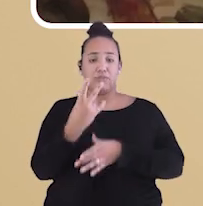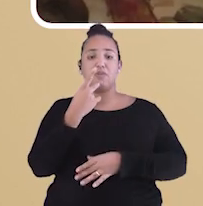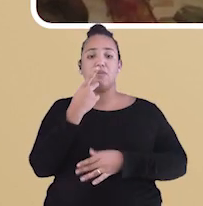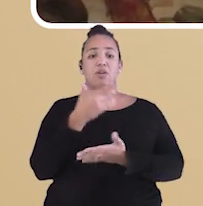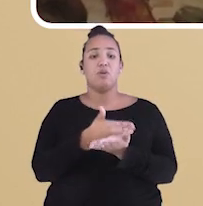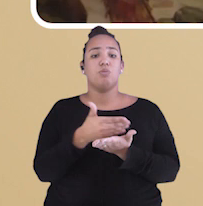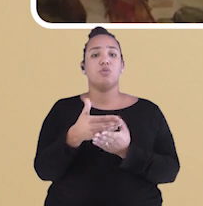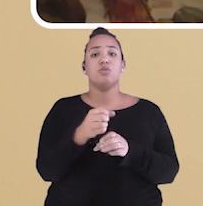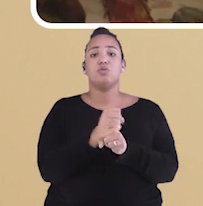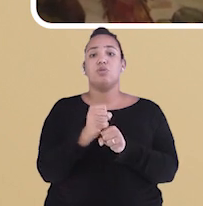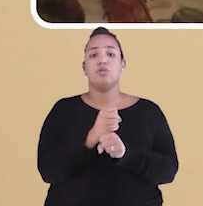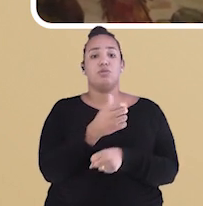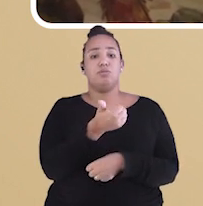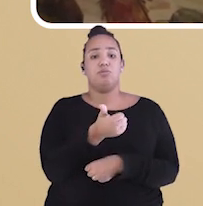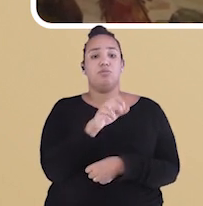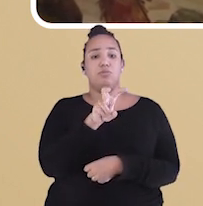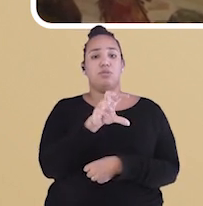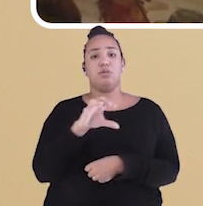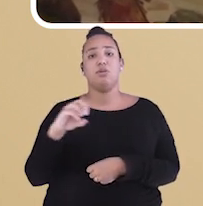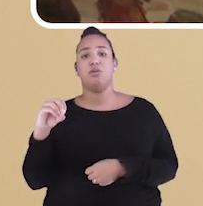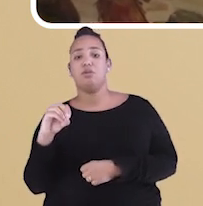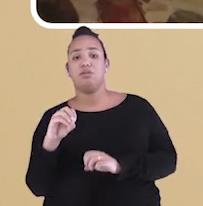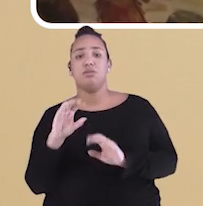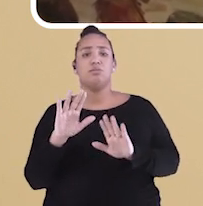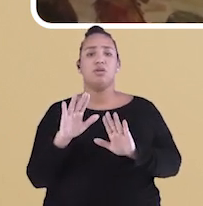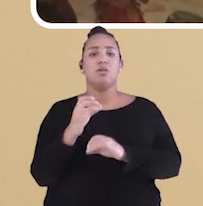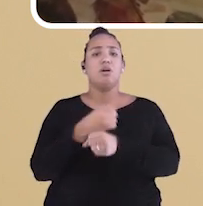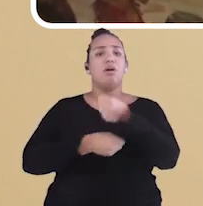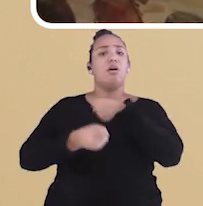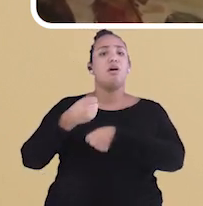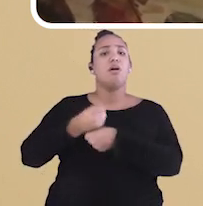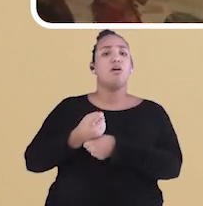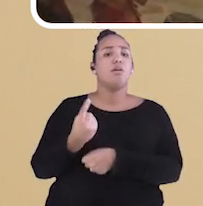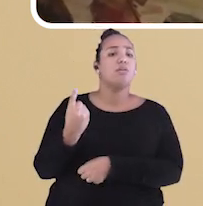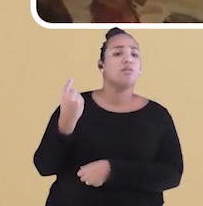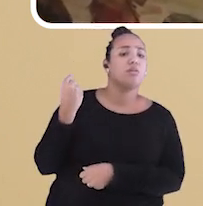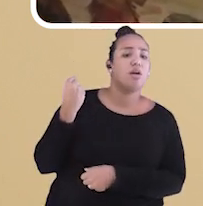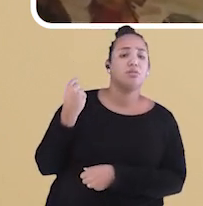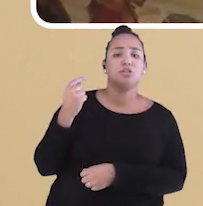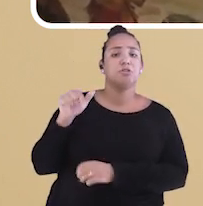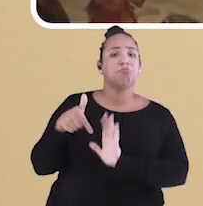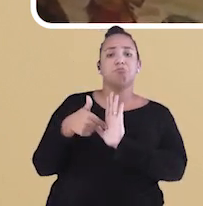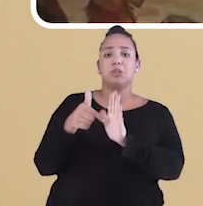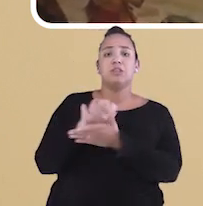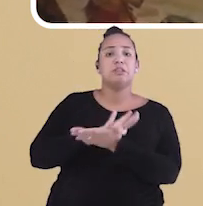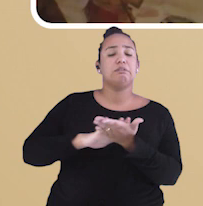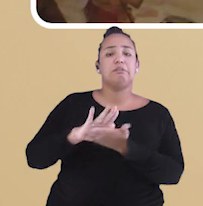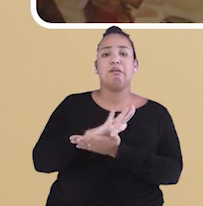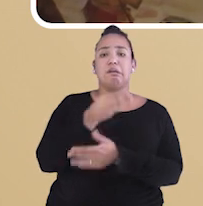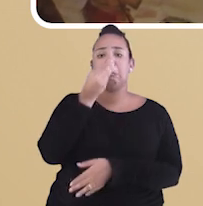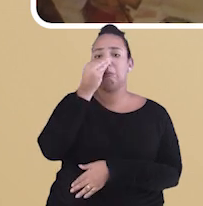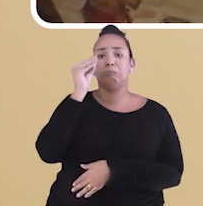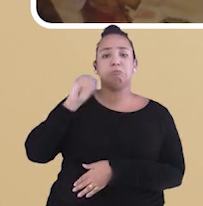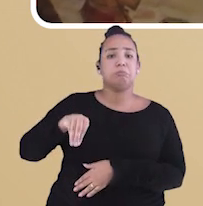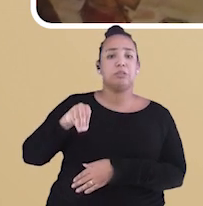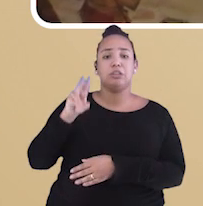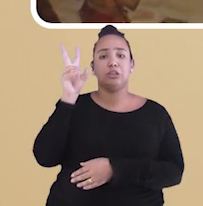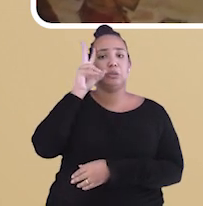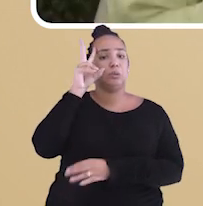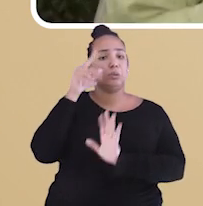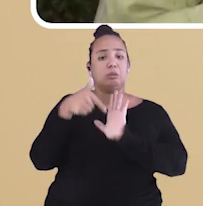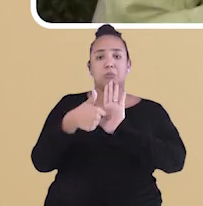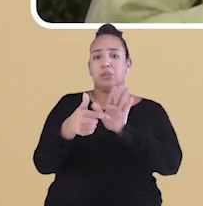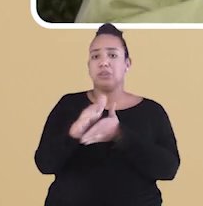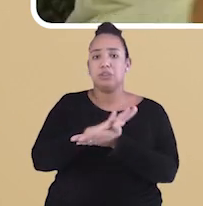aqui em 1500. E os milhares de anos anteriores a 1500 são totalmente silenciados, apagados, ignorados, e a história não lida com